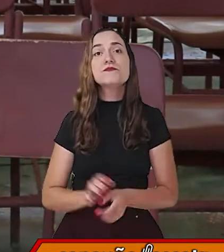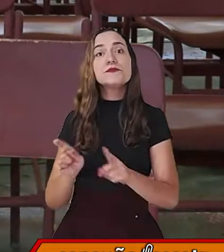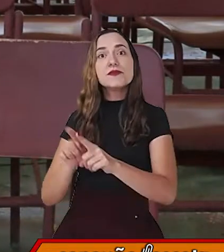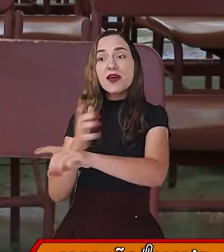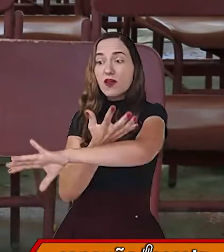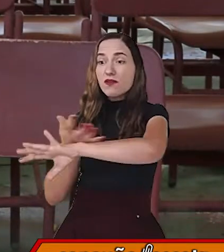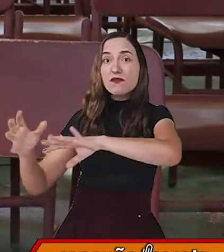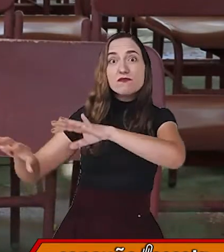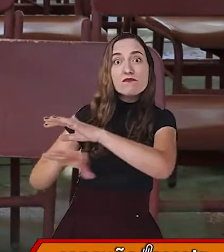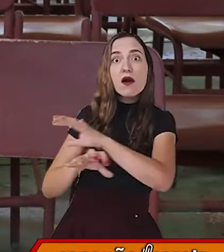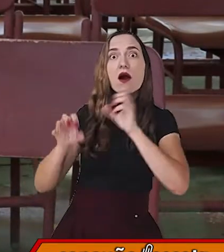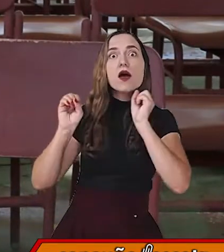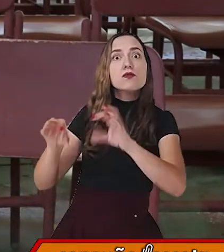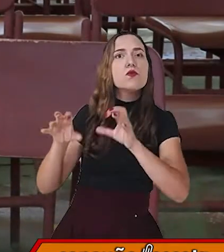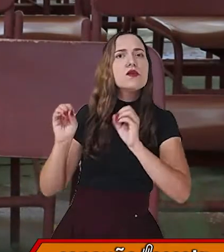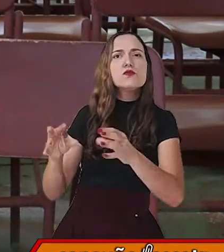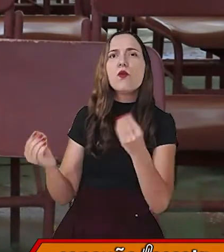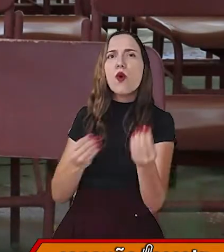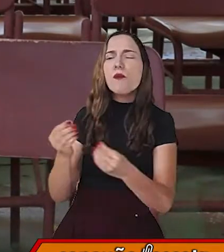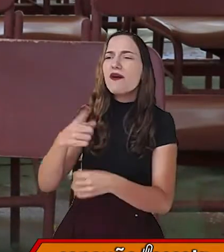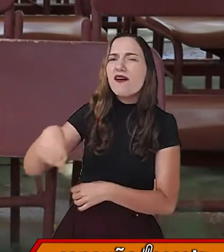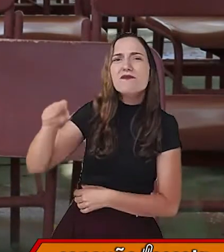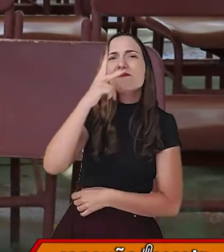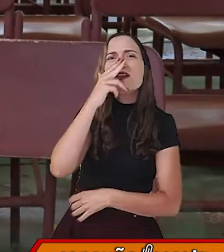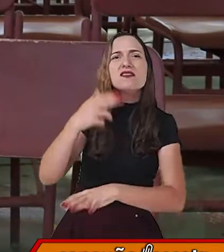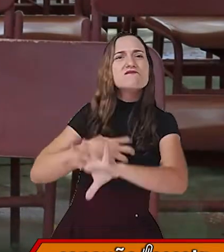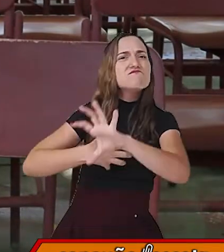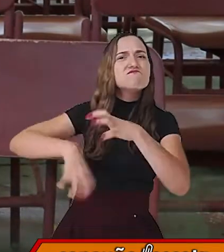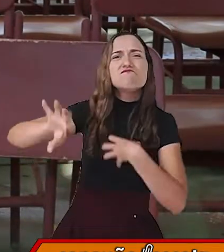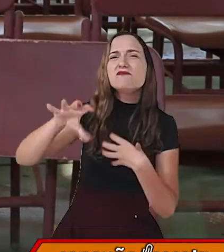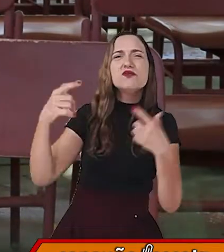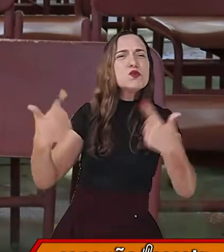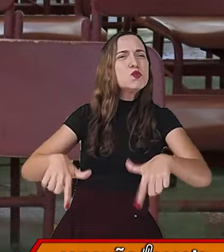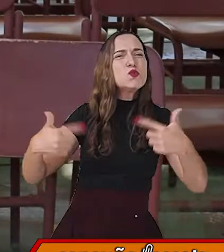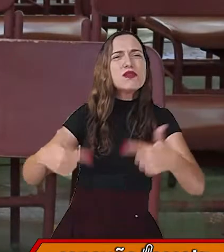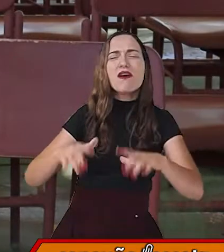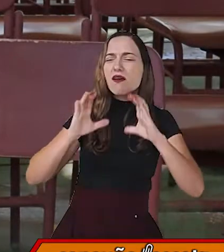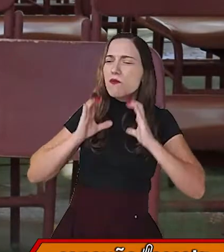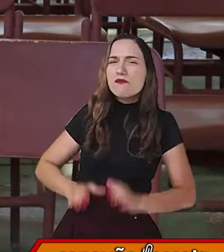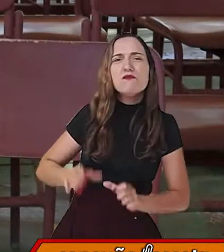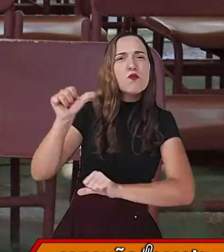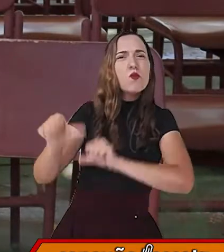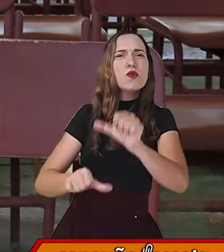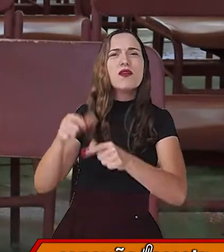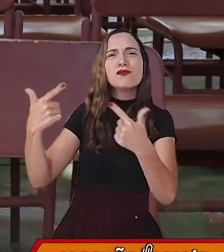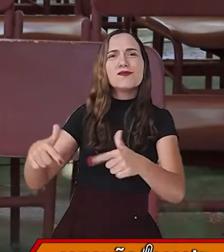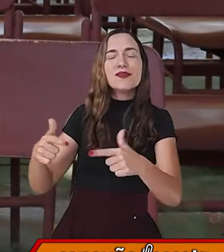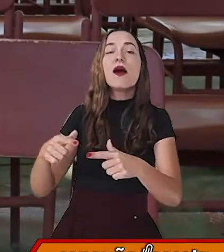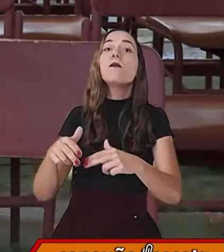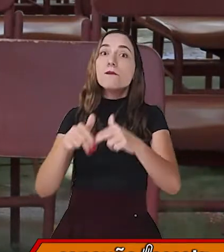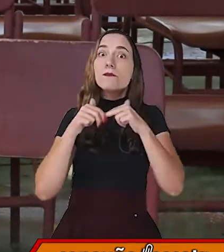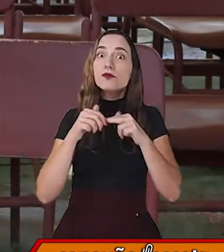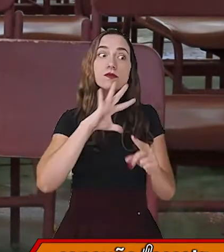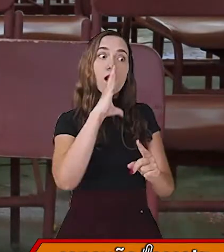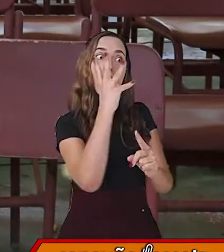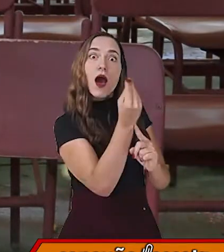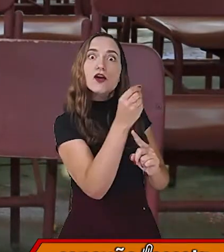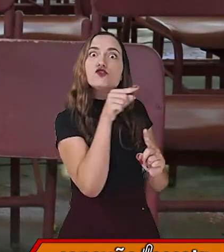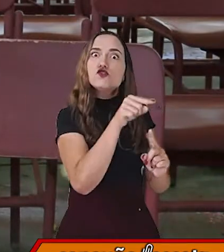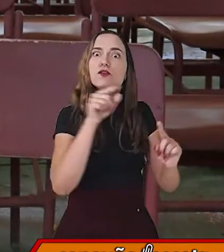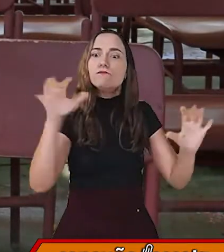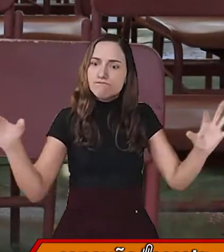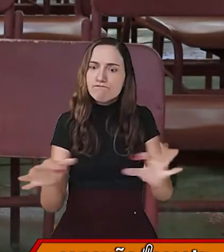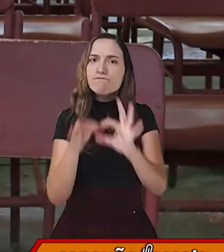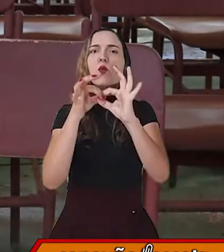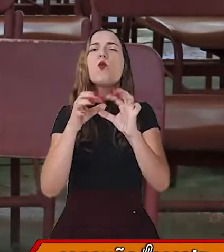ambiental, mas é muito difícil atingir as pessoas, sabe? Fazer com que a gente mude. E é por isso que vem a arte. A arte, ela